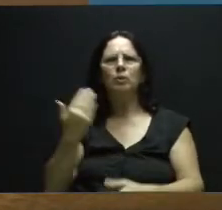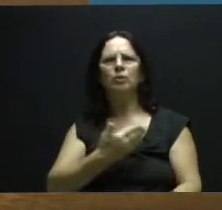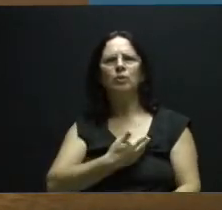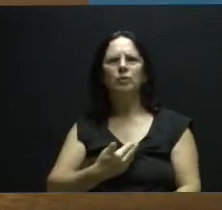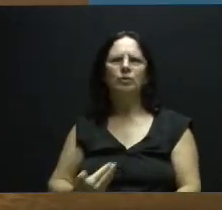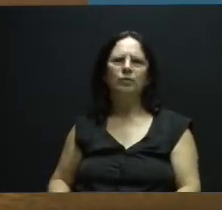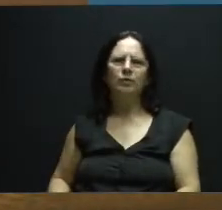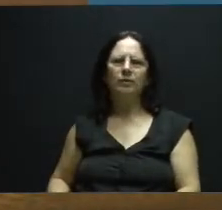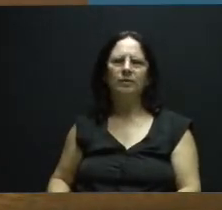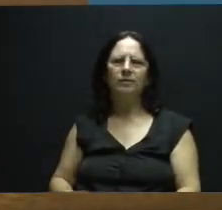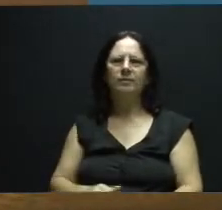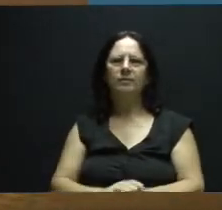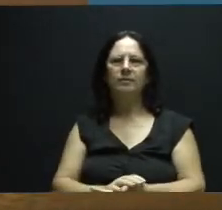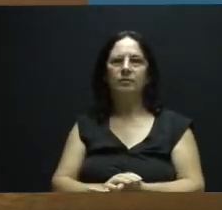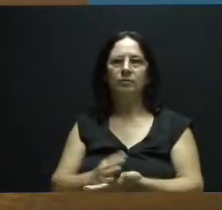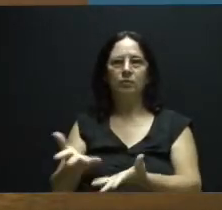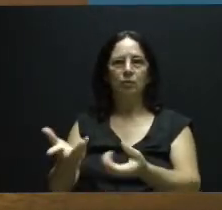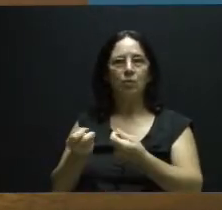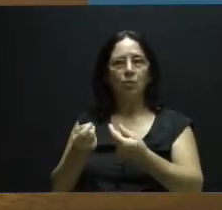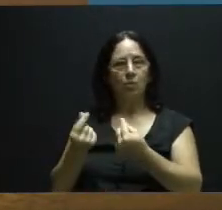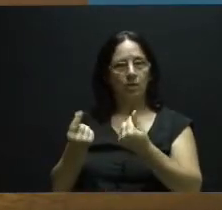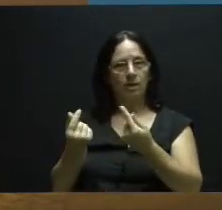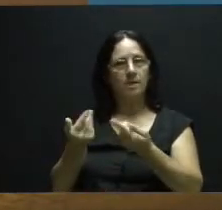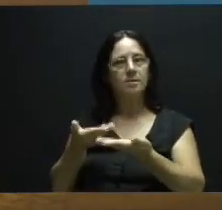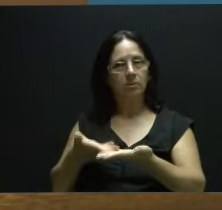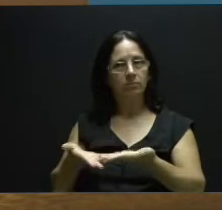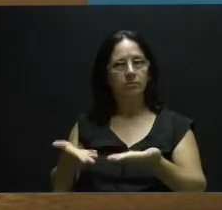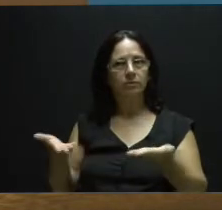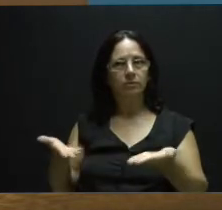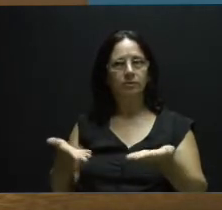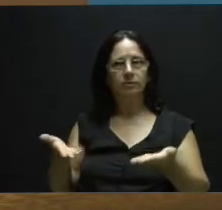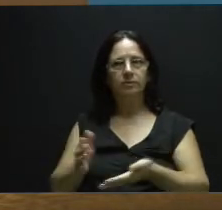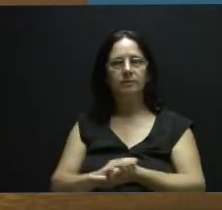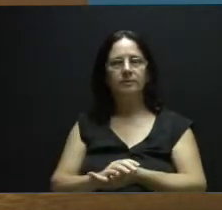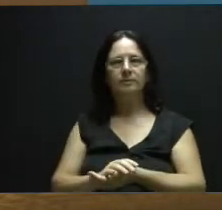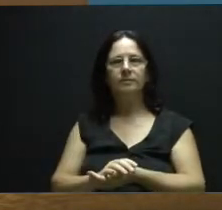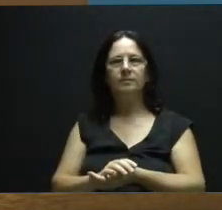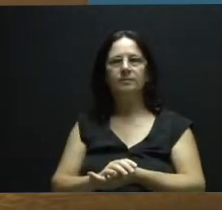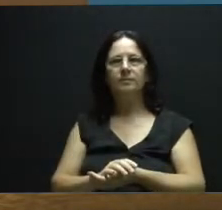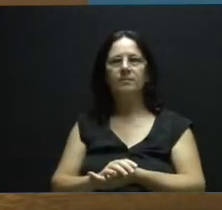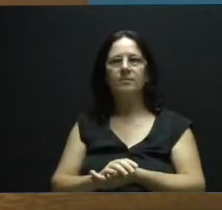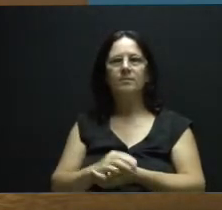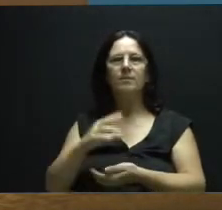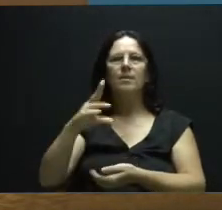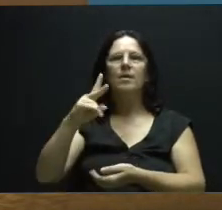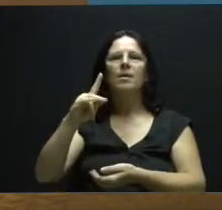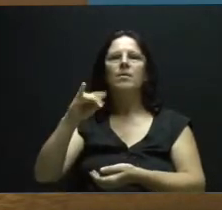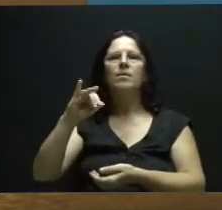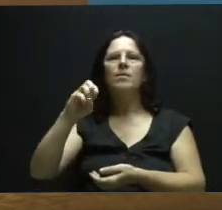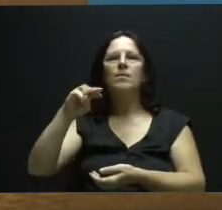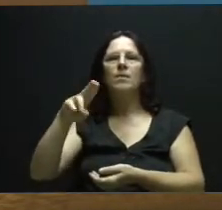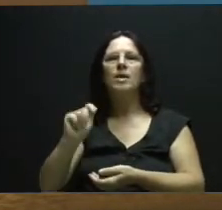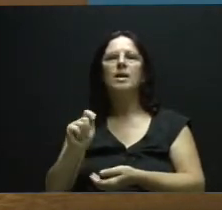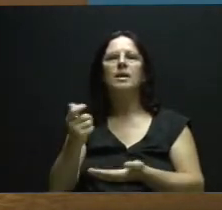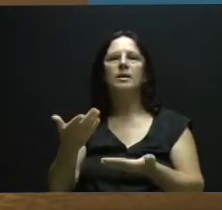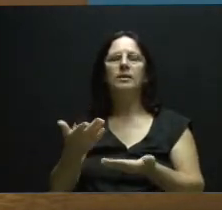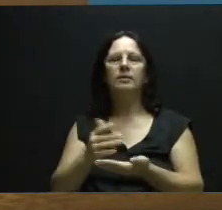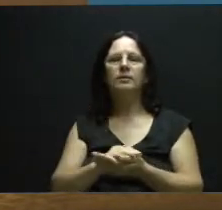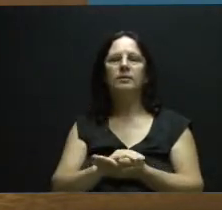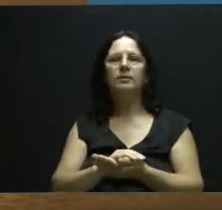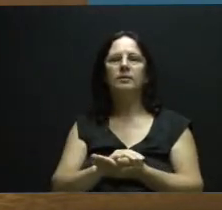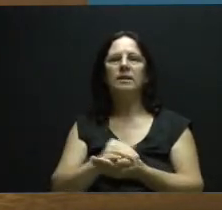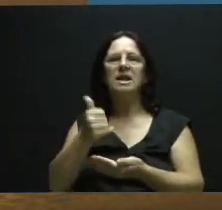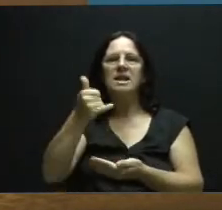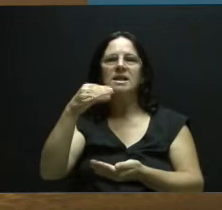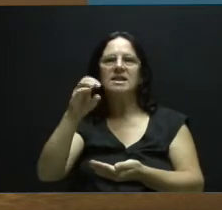com a arrecadação que nós temos hoje paulínia nós estamos na situação impressionante paulinha 100